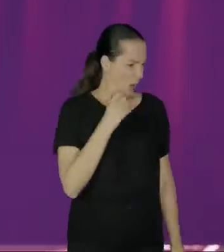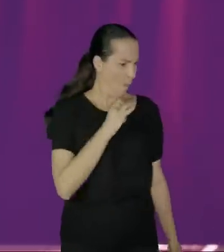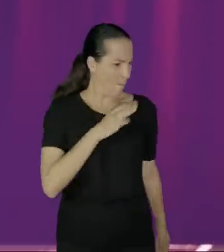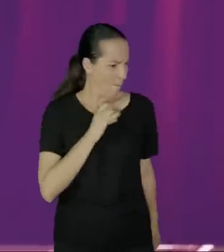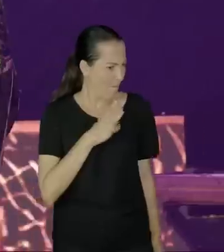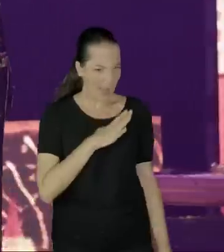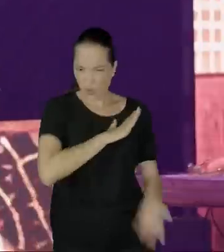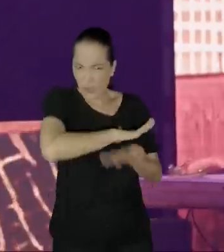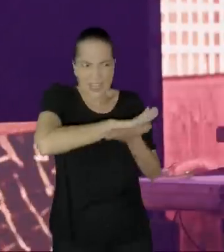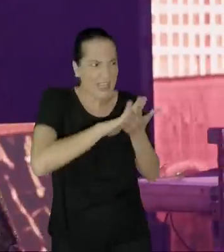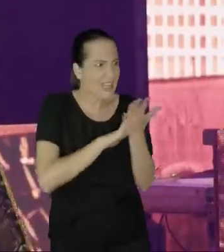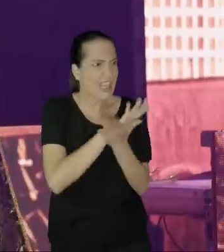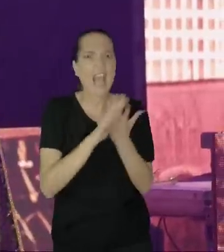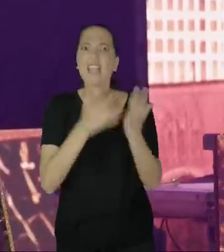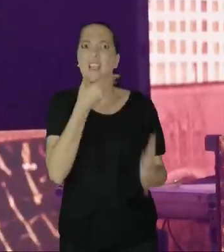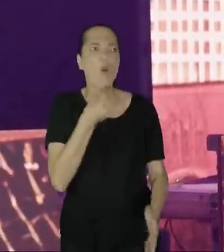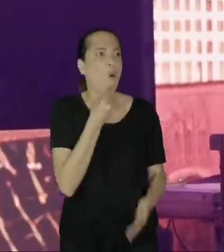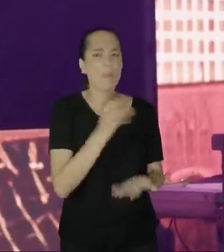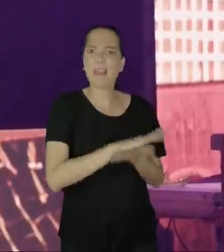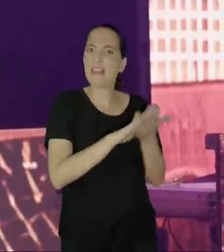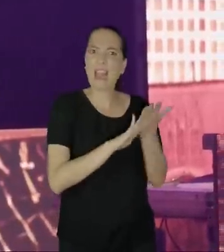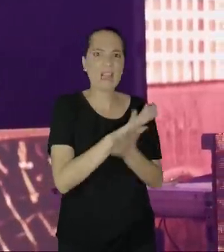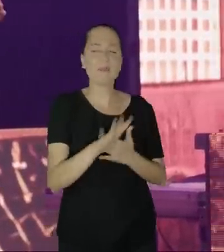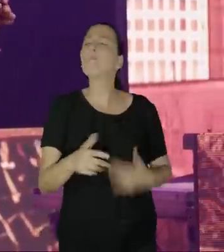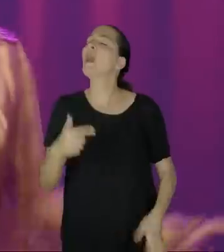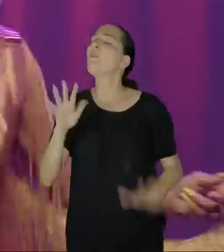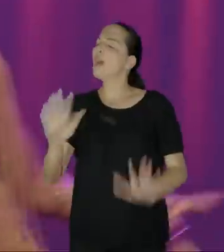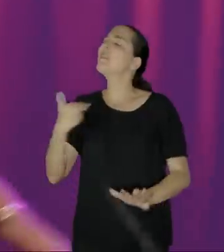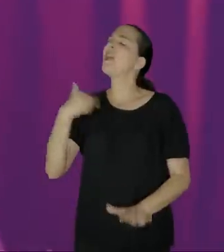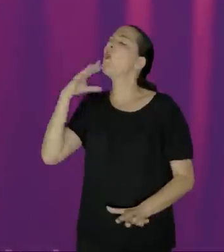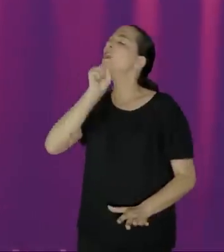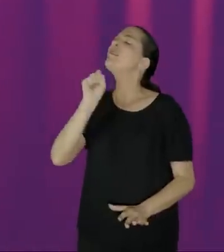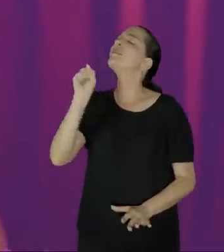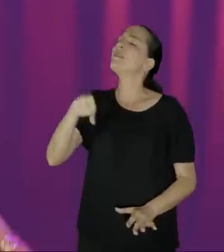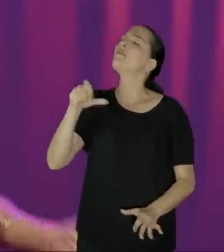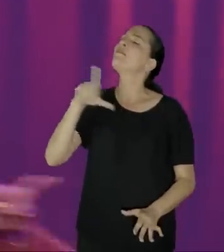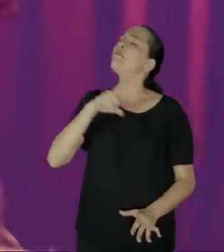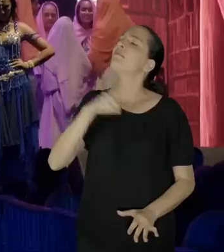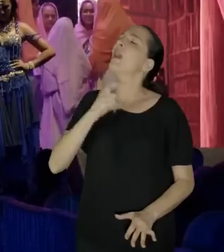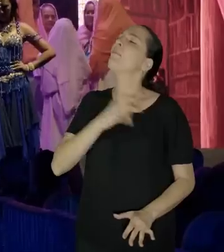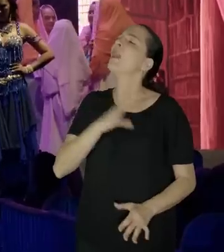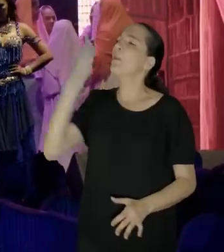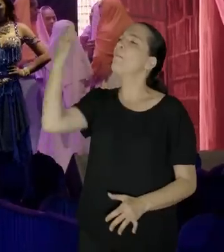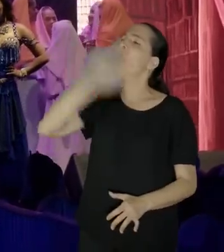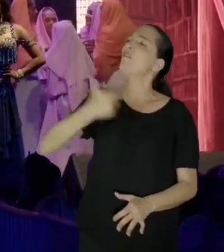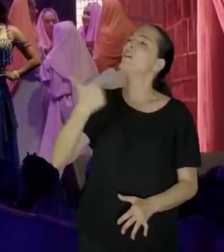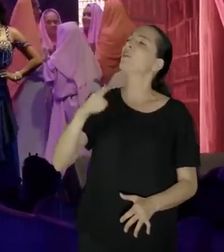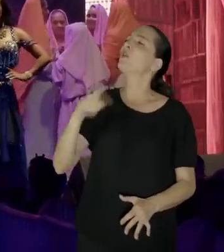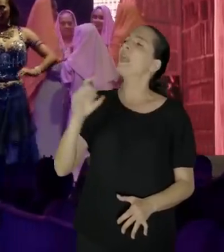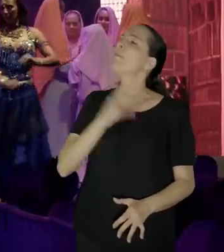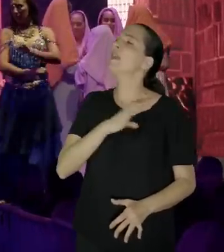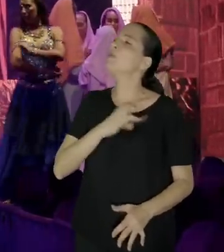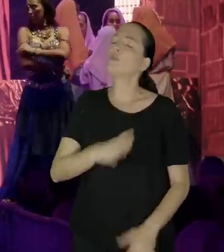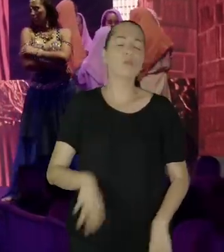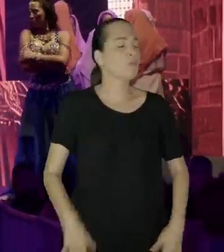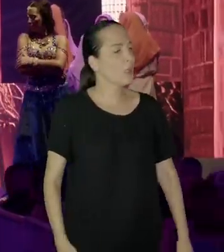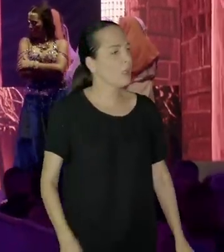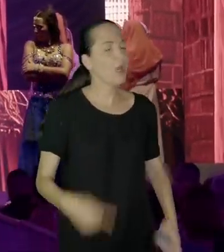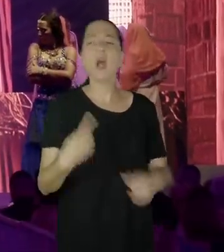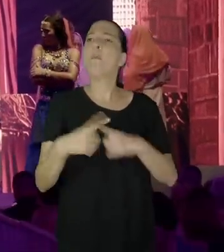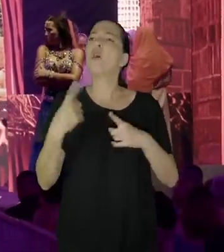dele. Não tenho medo de homem nenhum. Pois eu digo que tem. Então prove que não teme. Por que